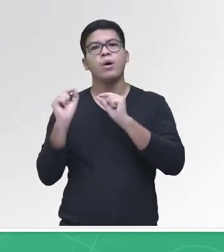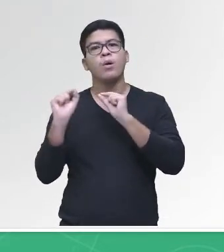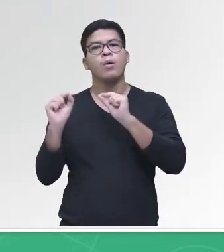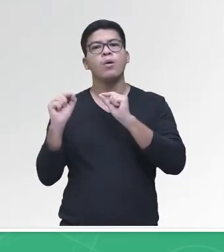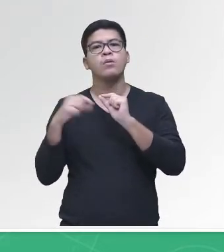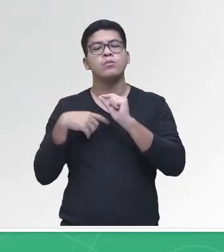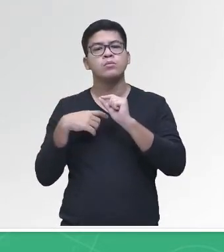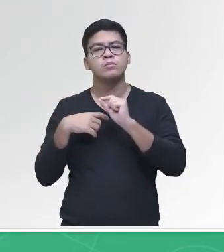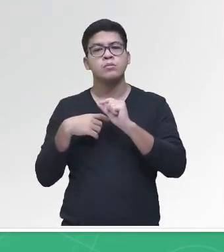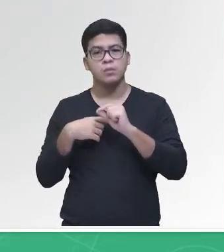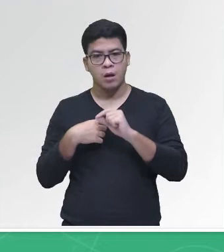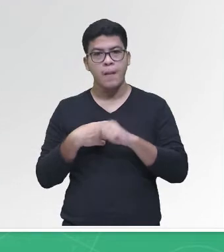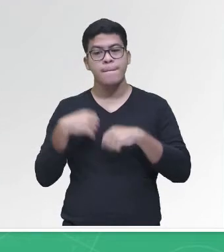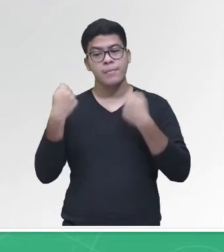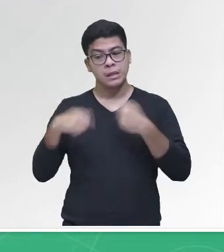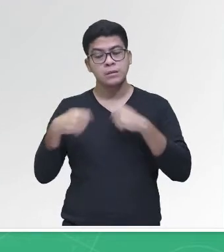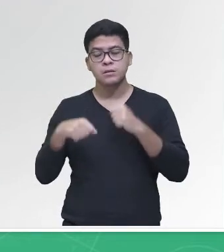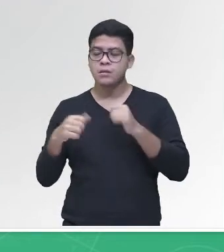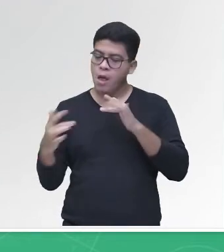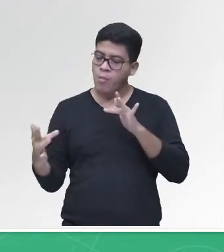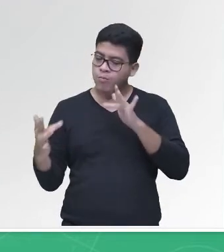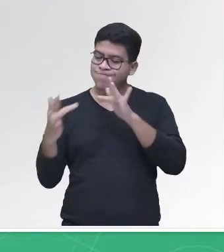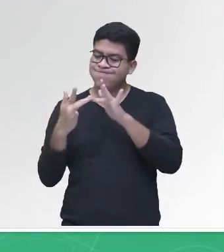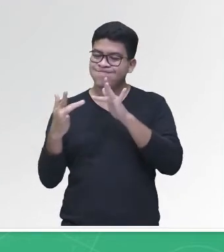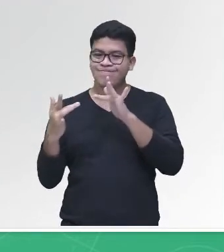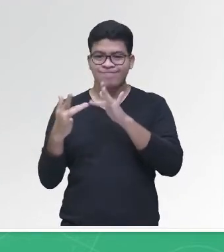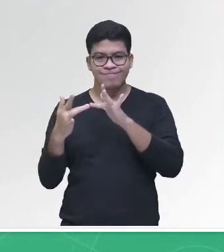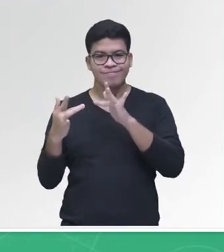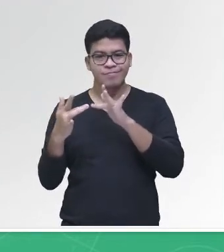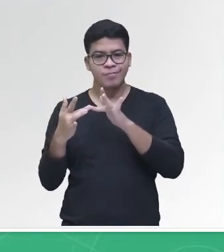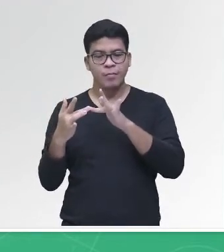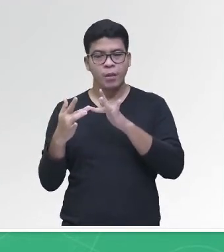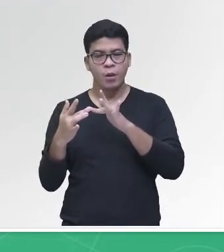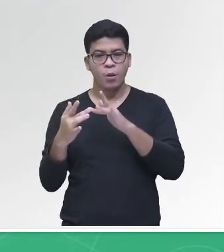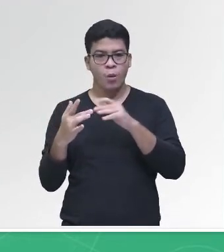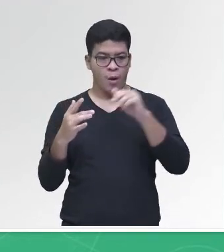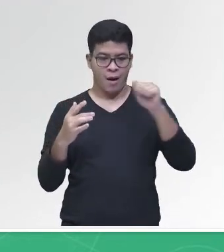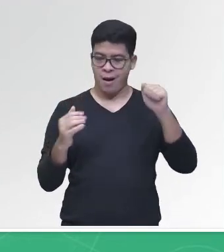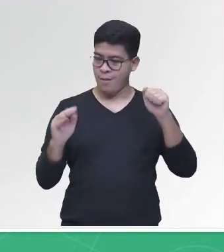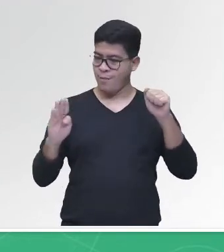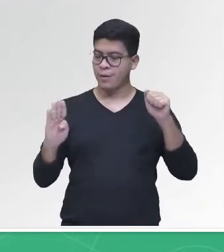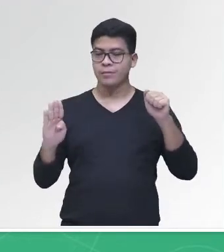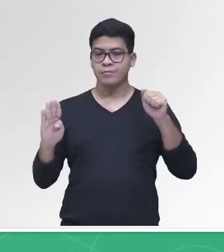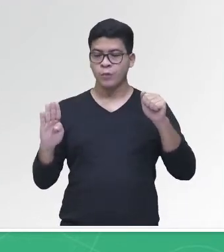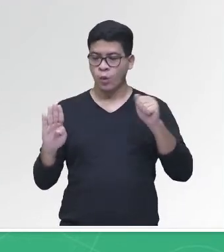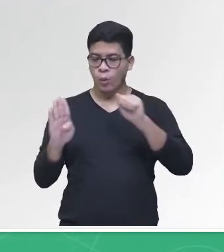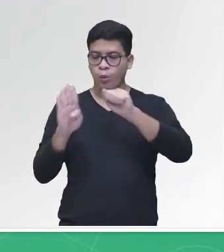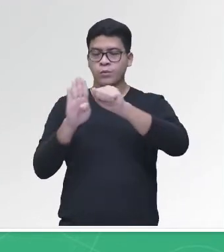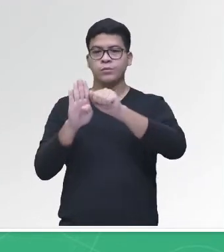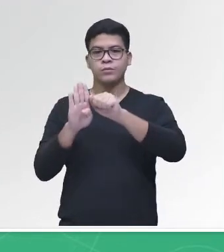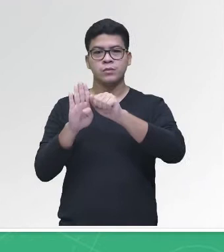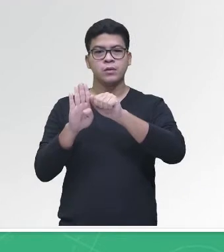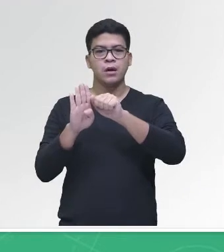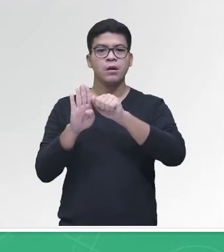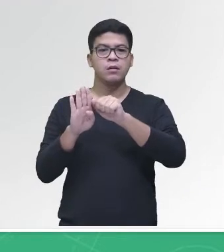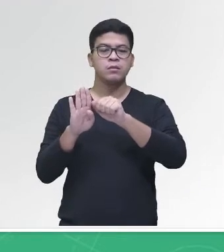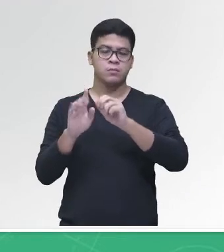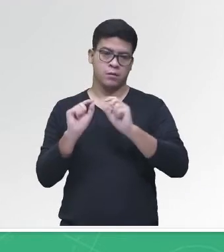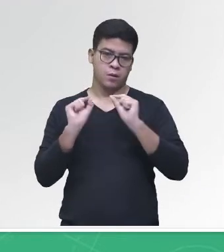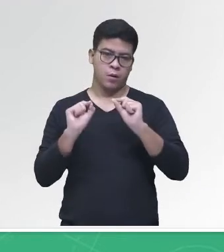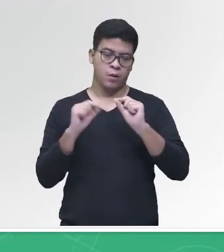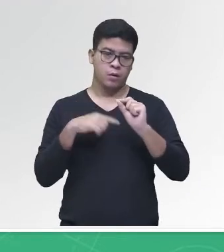eu vou ter um contato, o corpo A com o corpo B. Aí nós temos aqui as condições